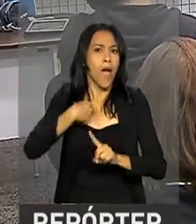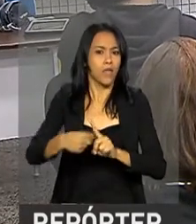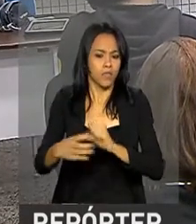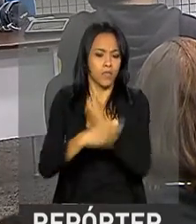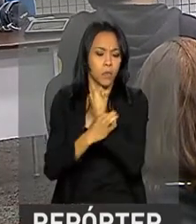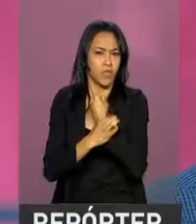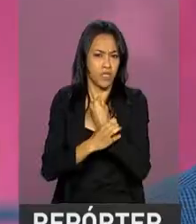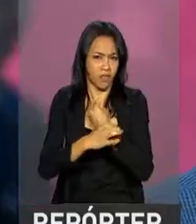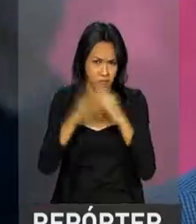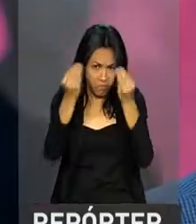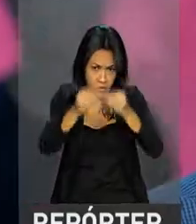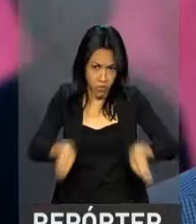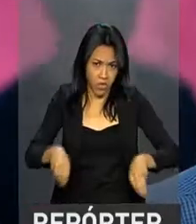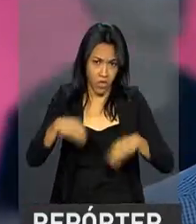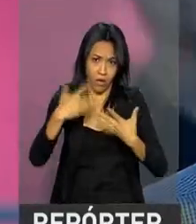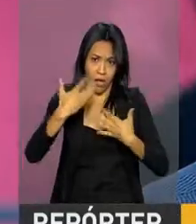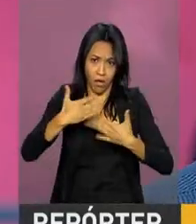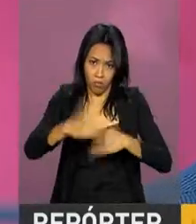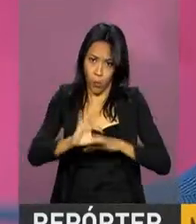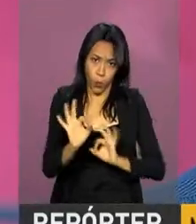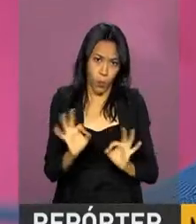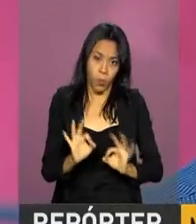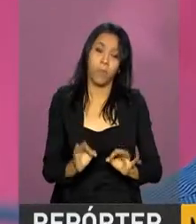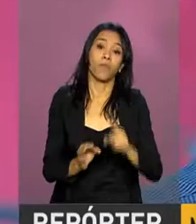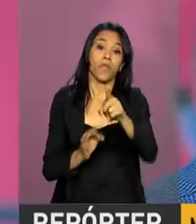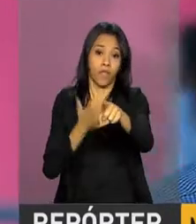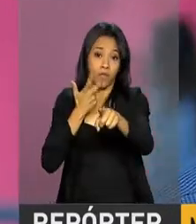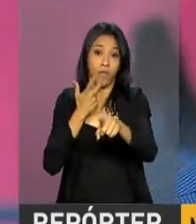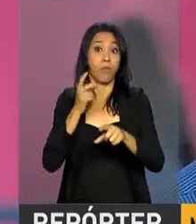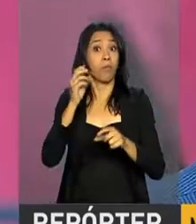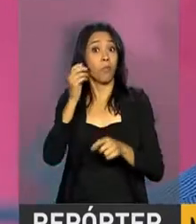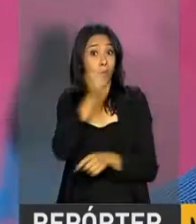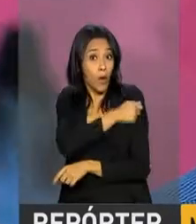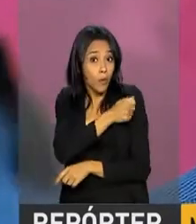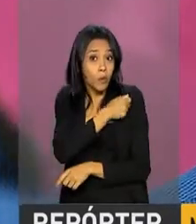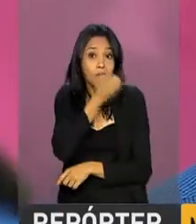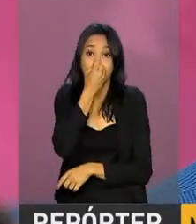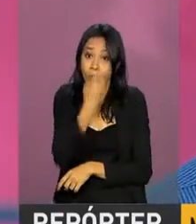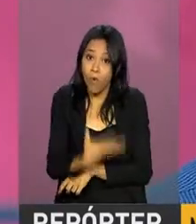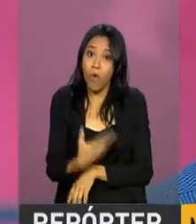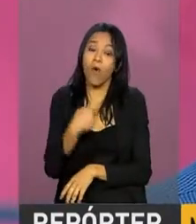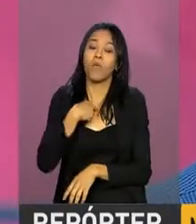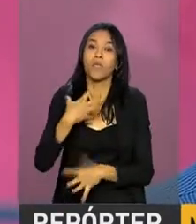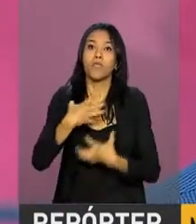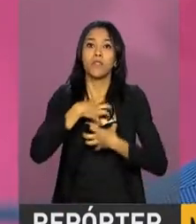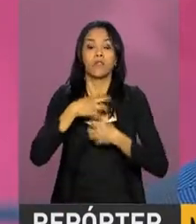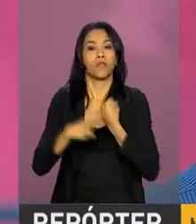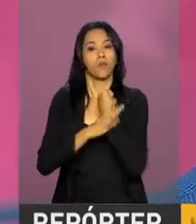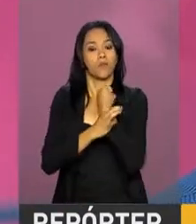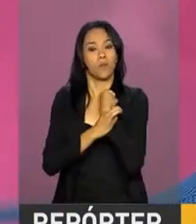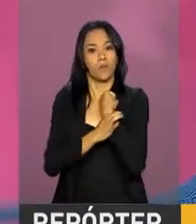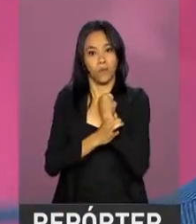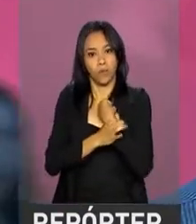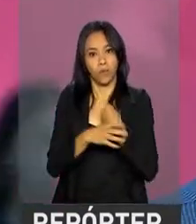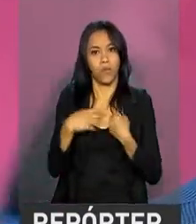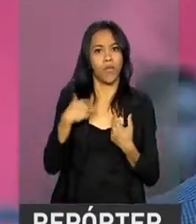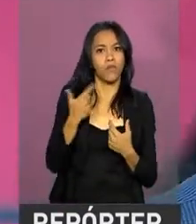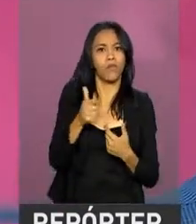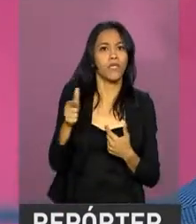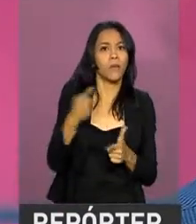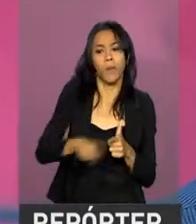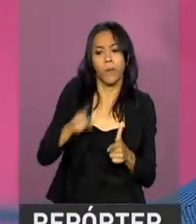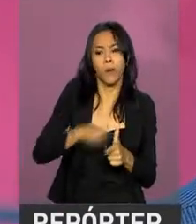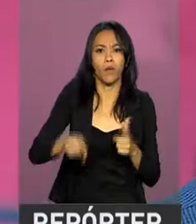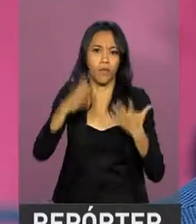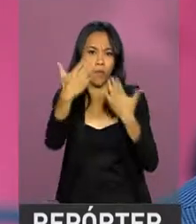o desempenho do aluno isso é muito bom disse ele mais seguro quanto a não ter nenhum tipo de